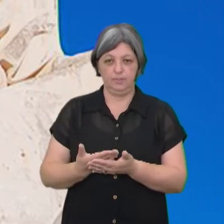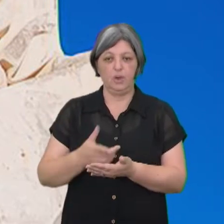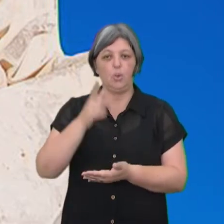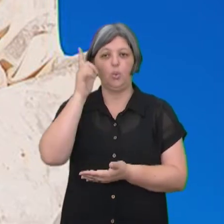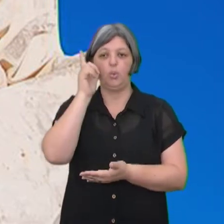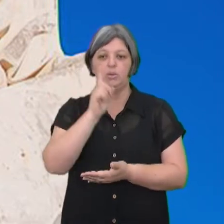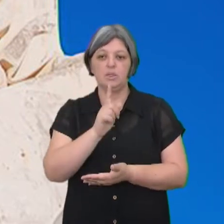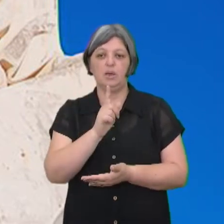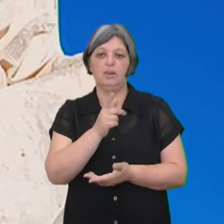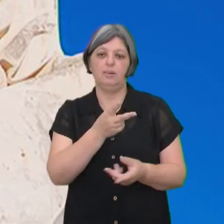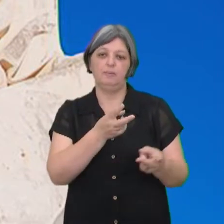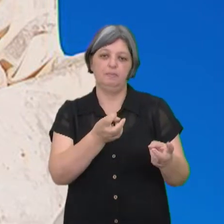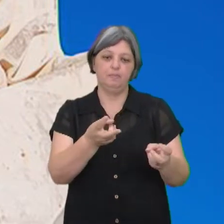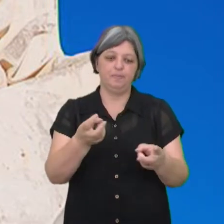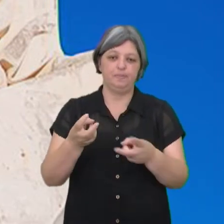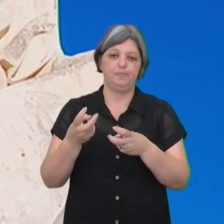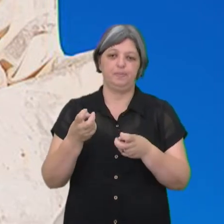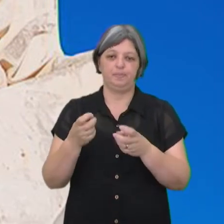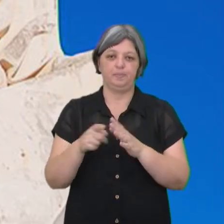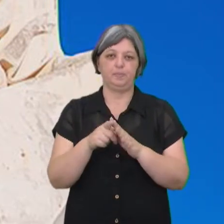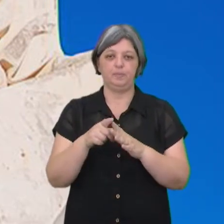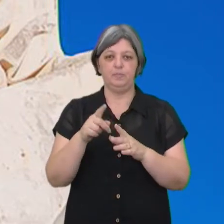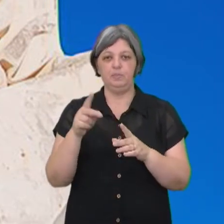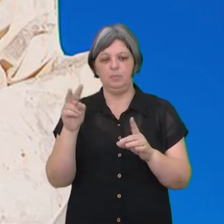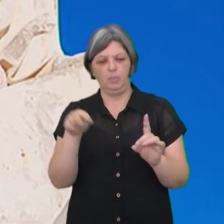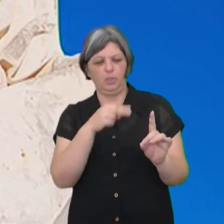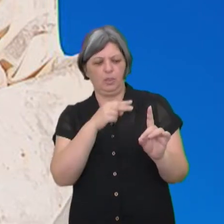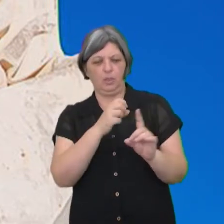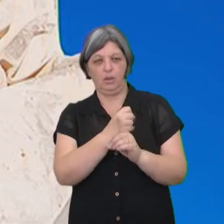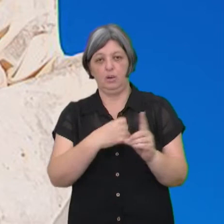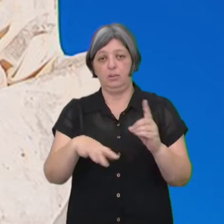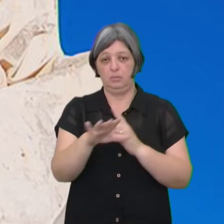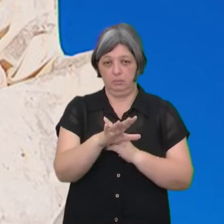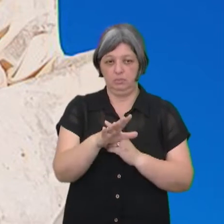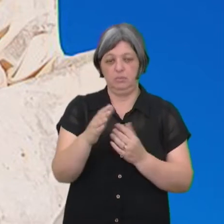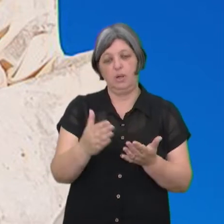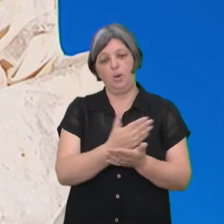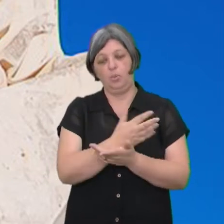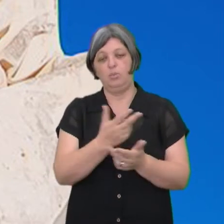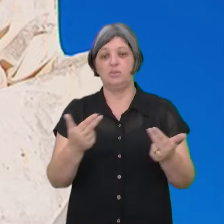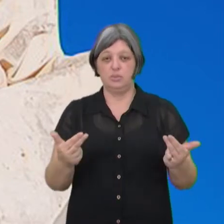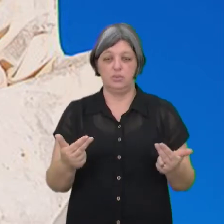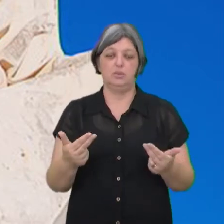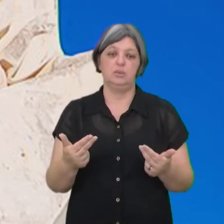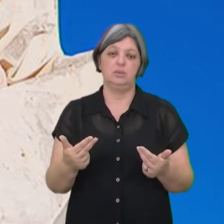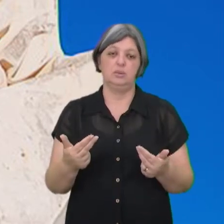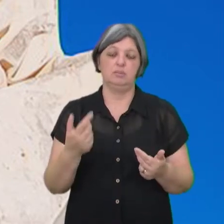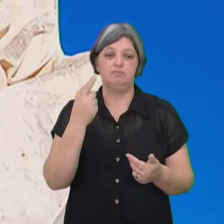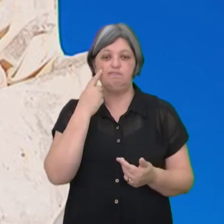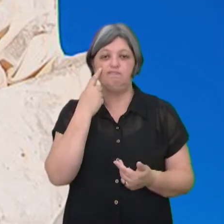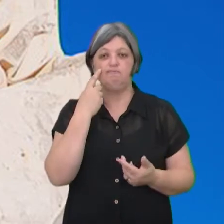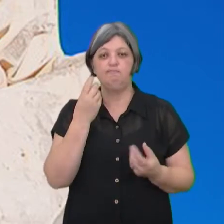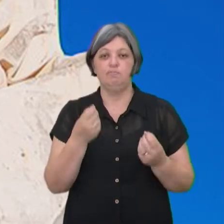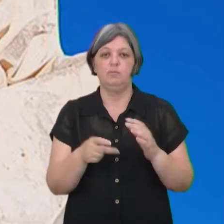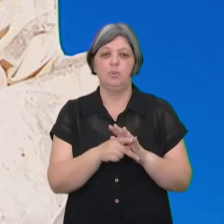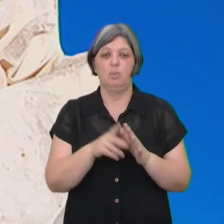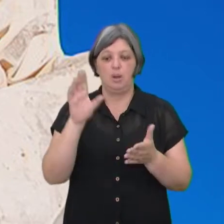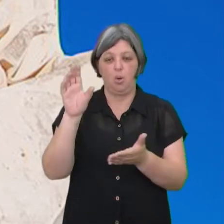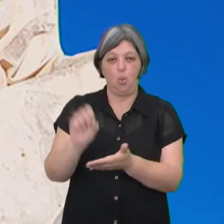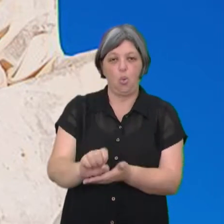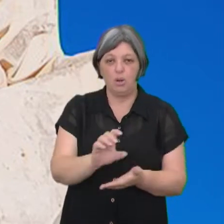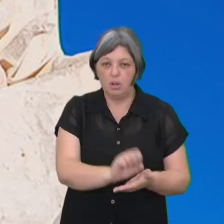conseguimos enxergar aí na nossa sociedade alguns pontos aí que levam a essa questão de